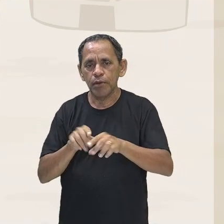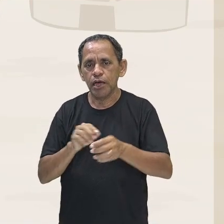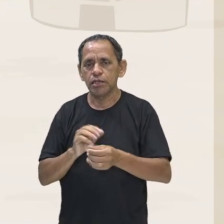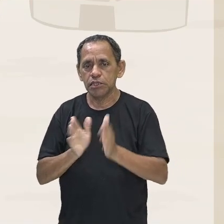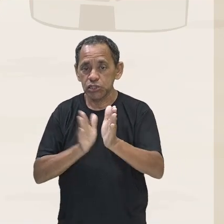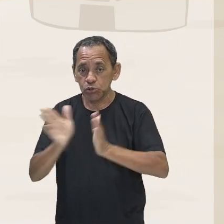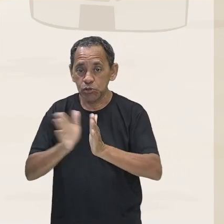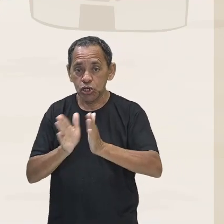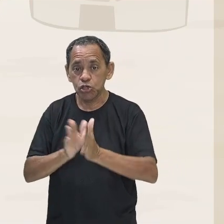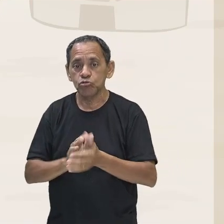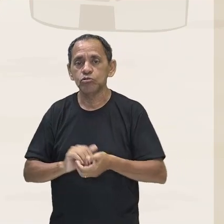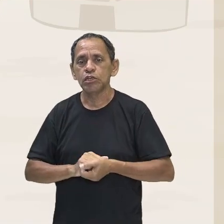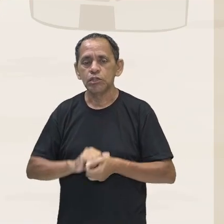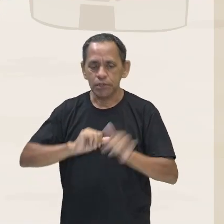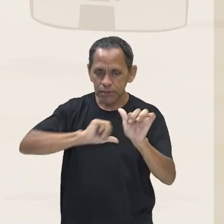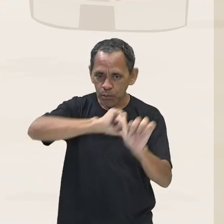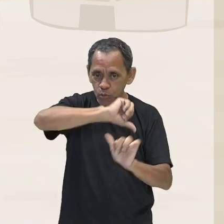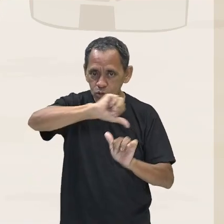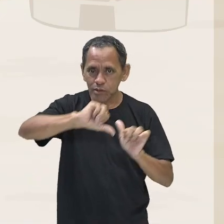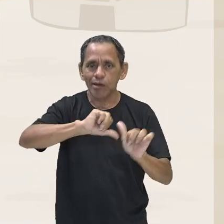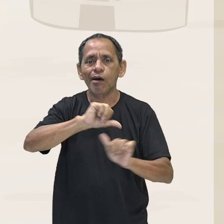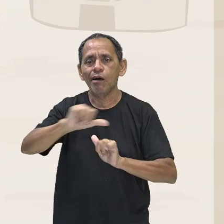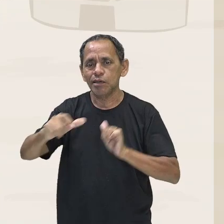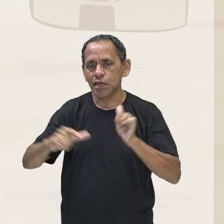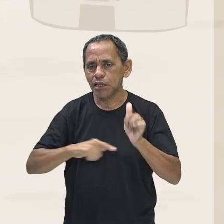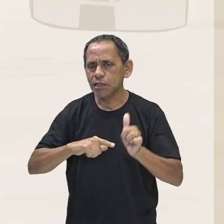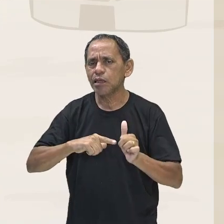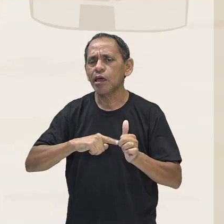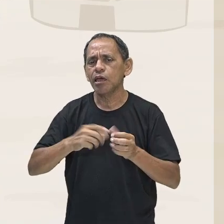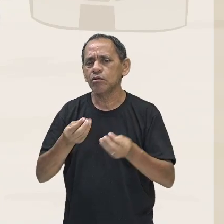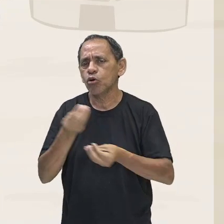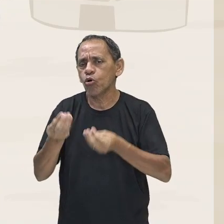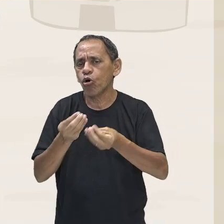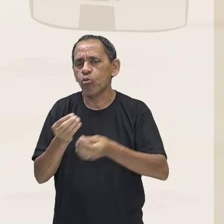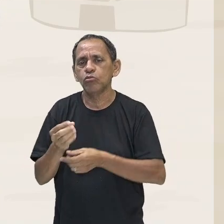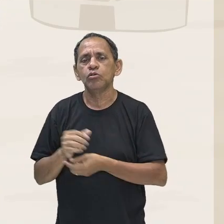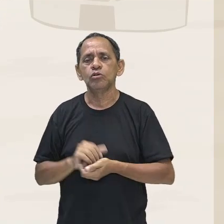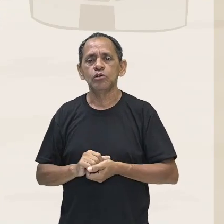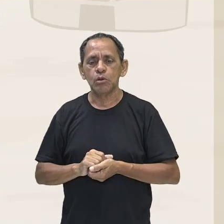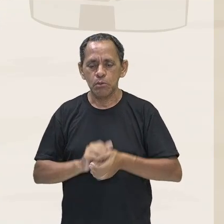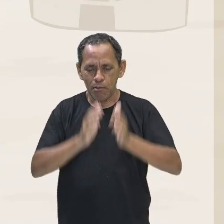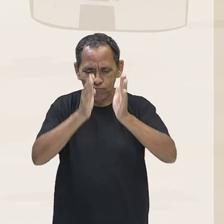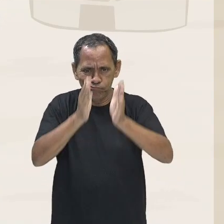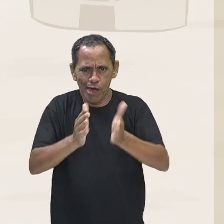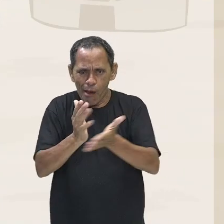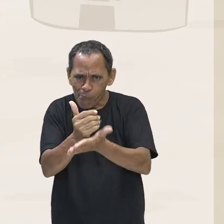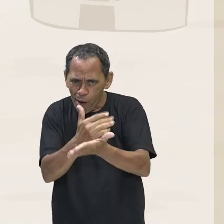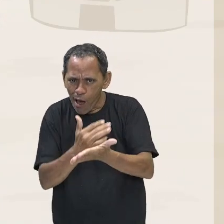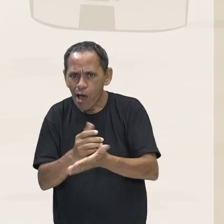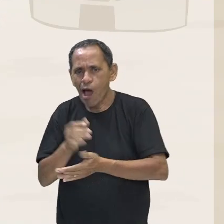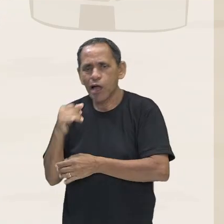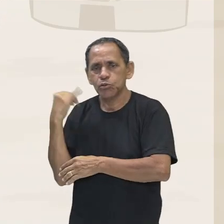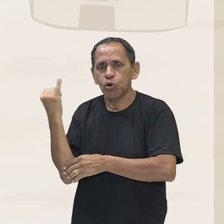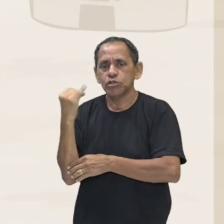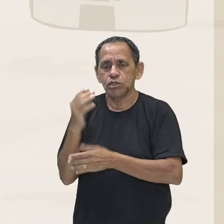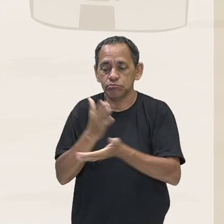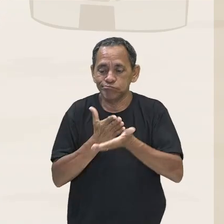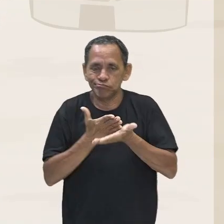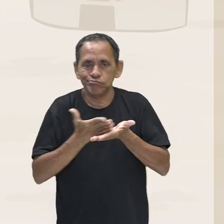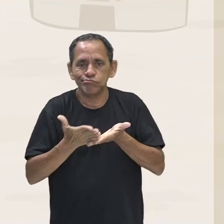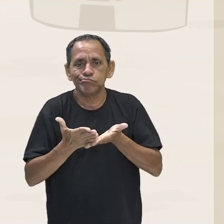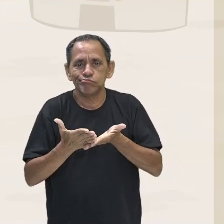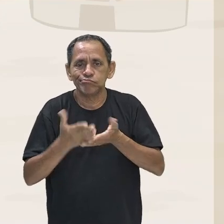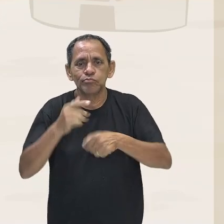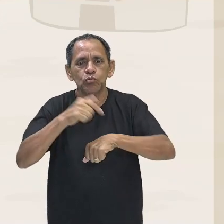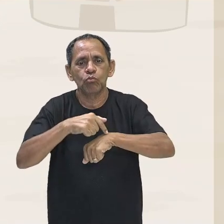que essa passagem, galera, ela tem um ponto importante que eu quero que vocês tomem nota. A partir do momento